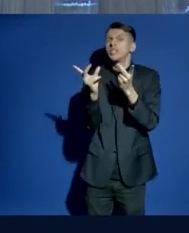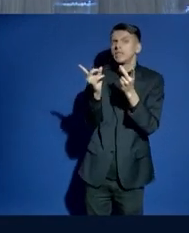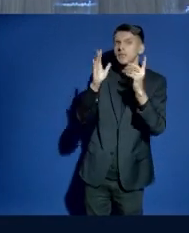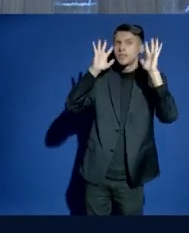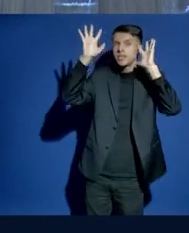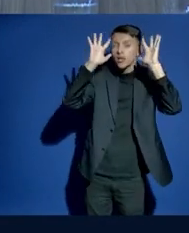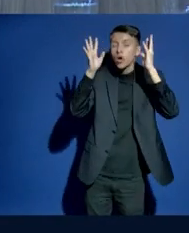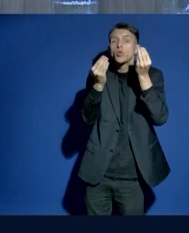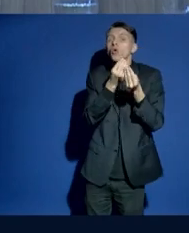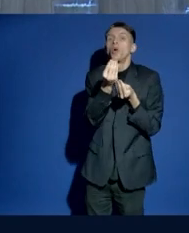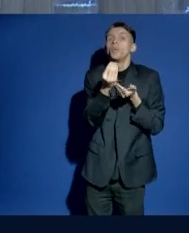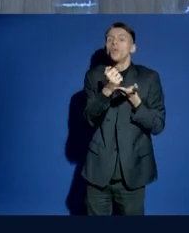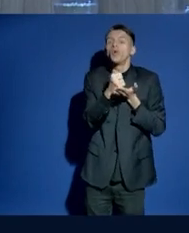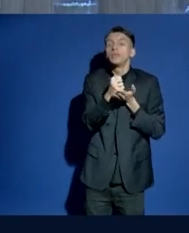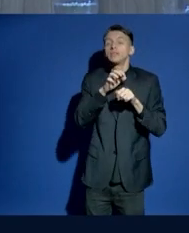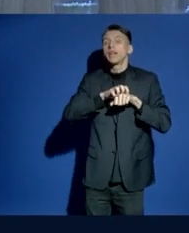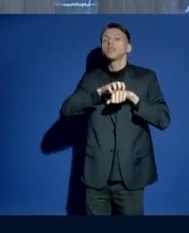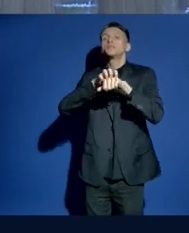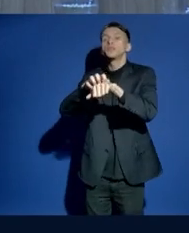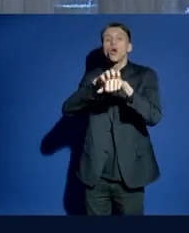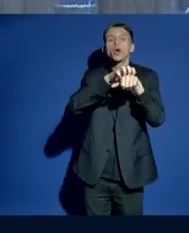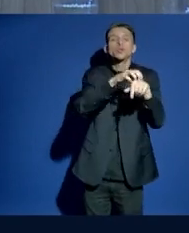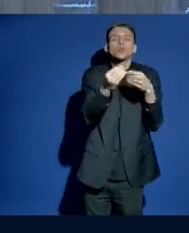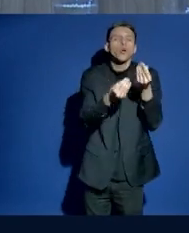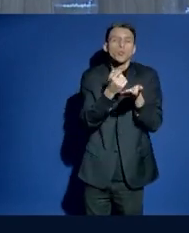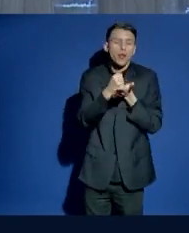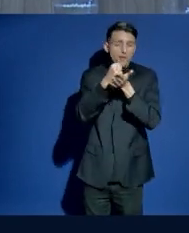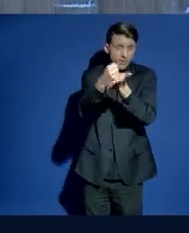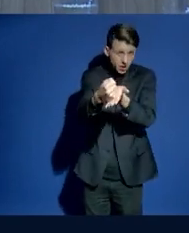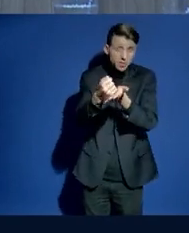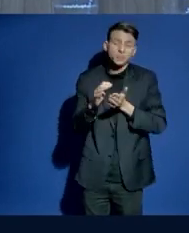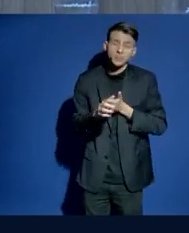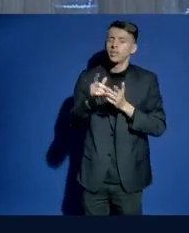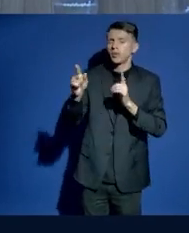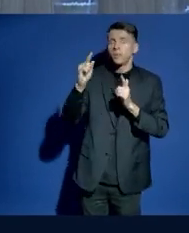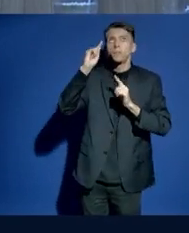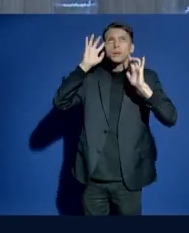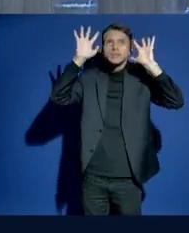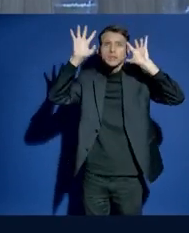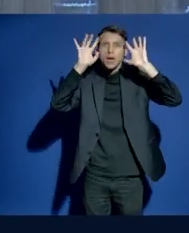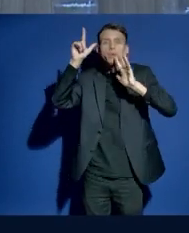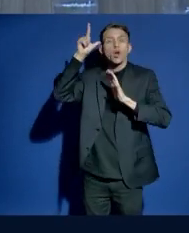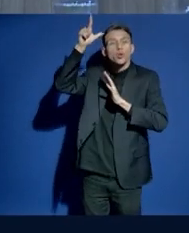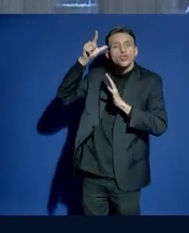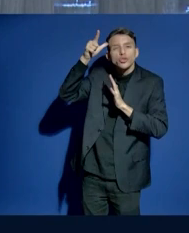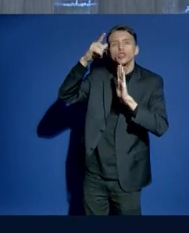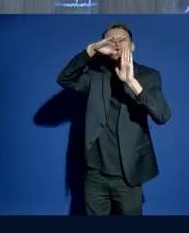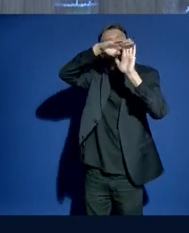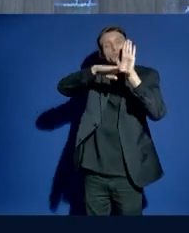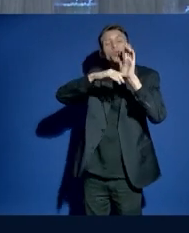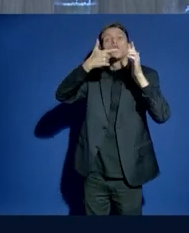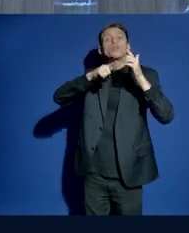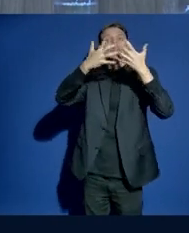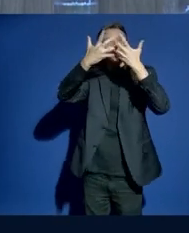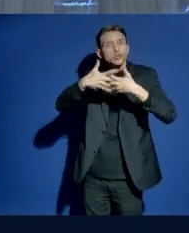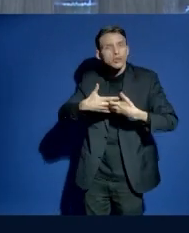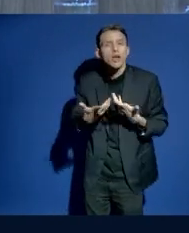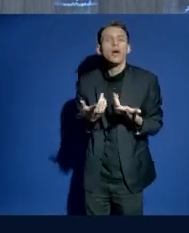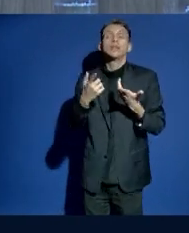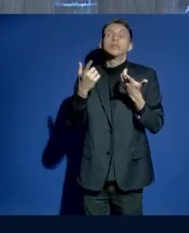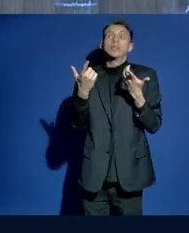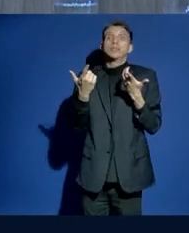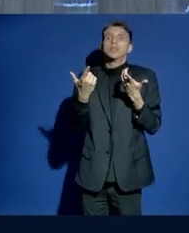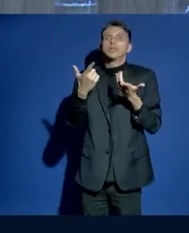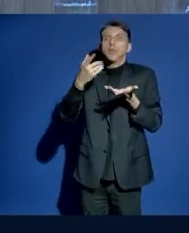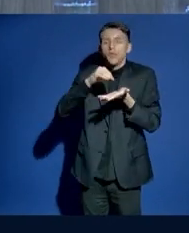ponto de vista de transporte e consegue ter um curso de logística mais eficiente enquanto a partida você tem um capax maior para fazer